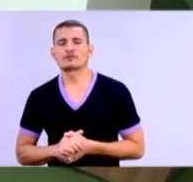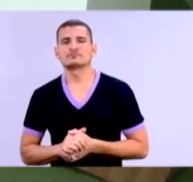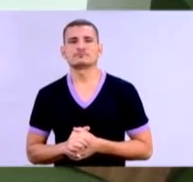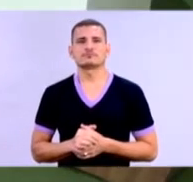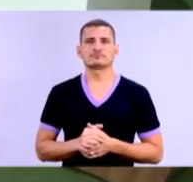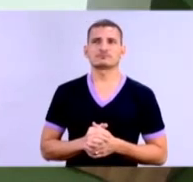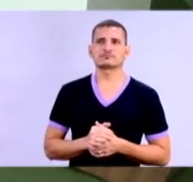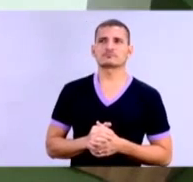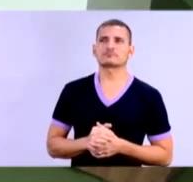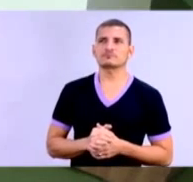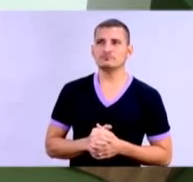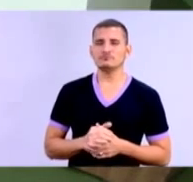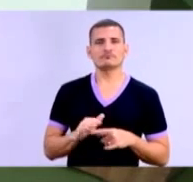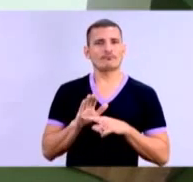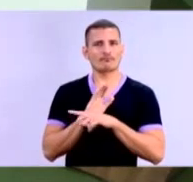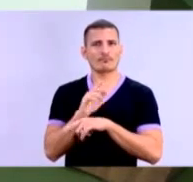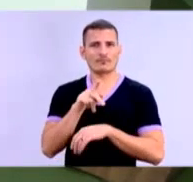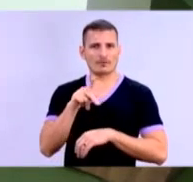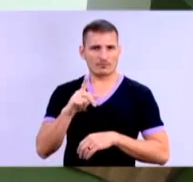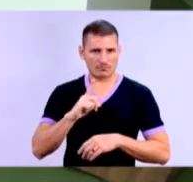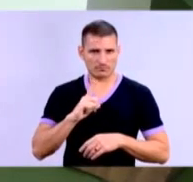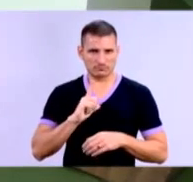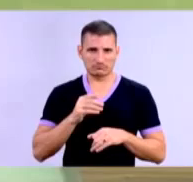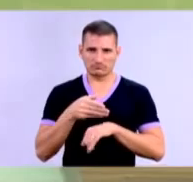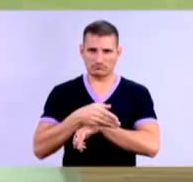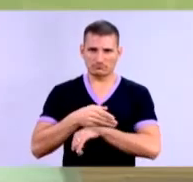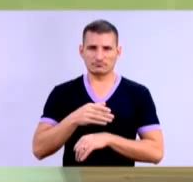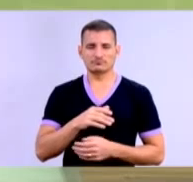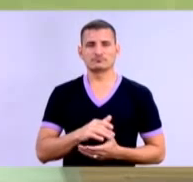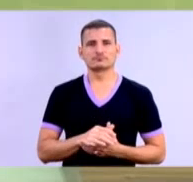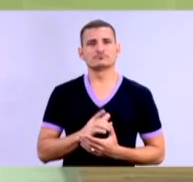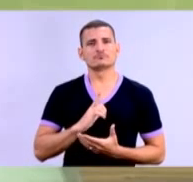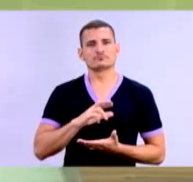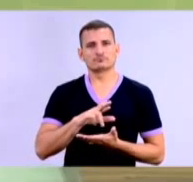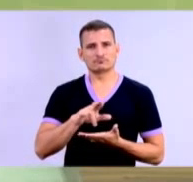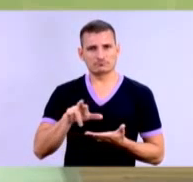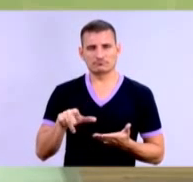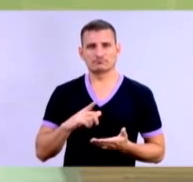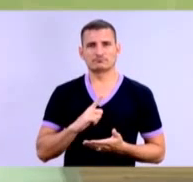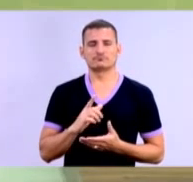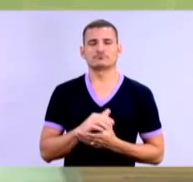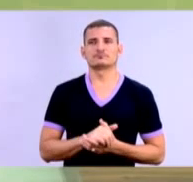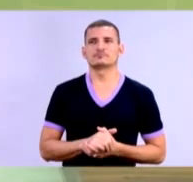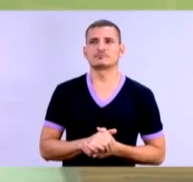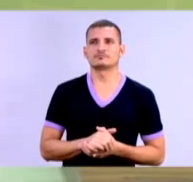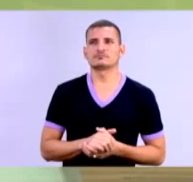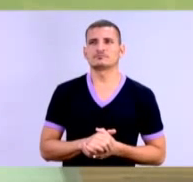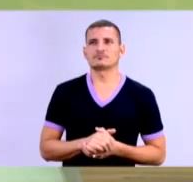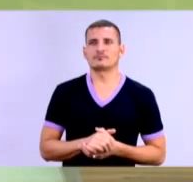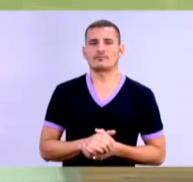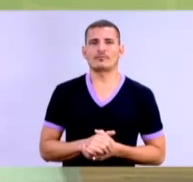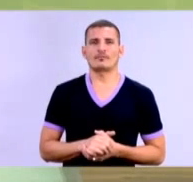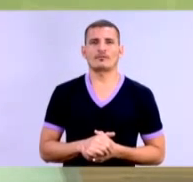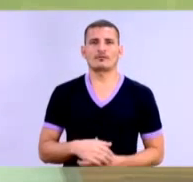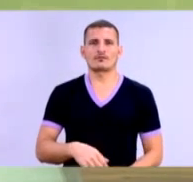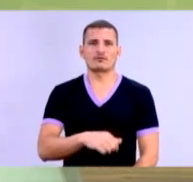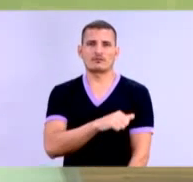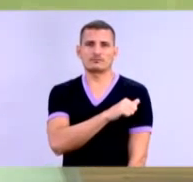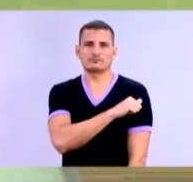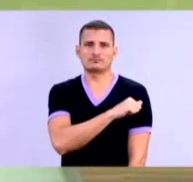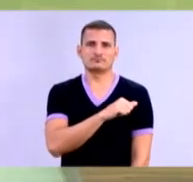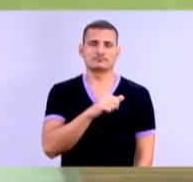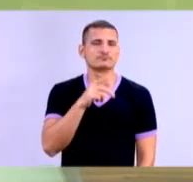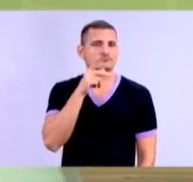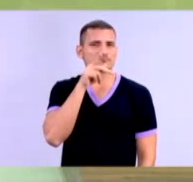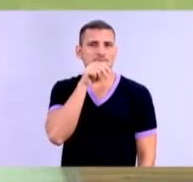né? Pode falar para a gente? Sim, tivemos várias participações, professor Jordano. Por exemplo, o aluno Fernando, aqui do campus